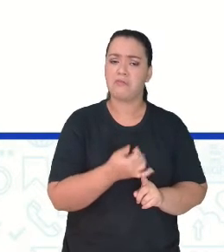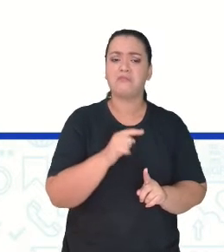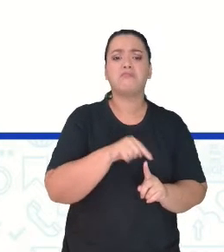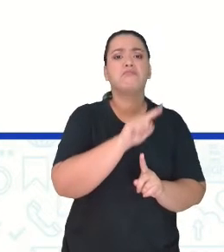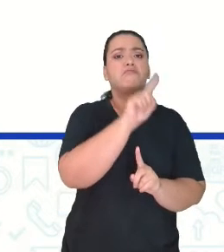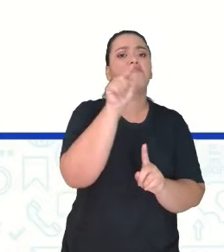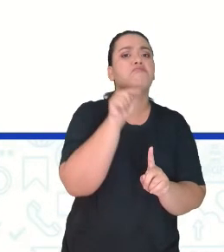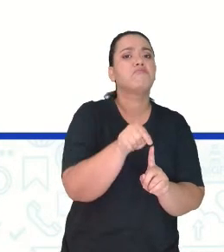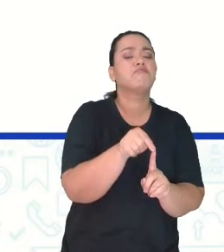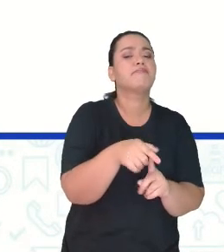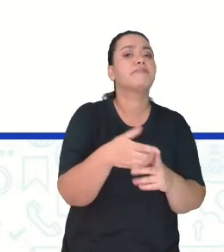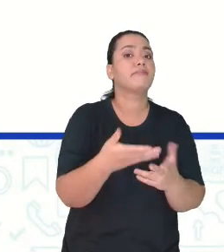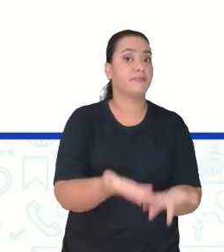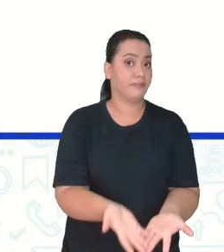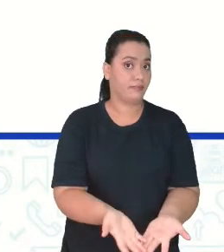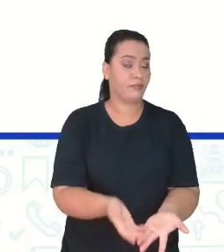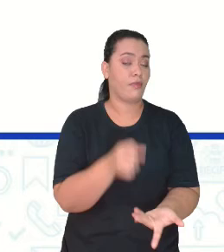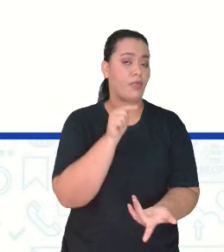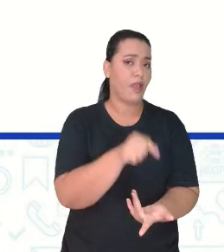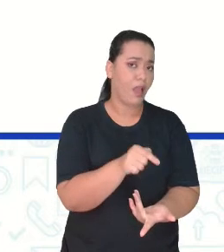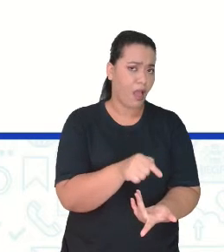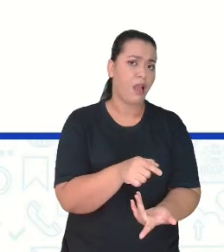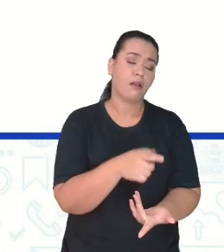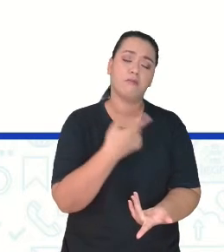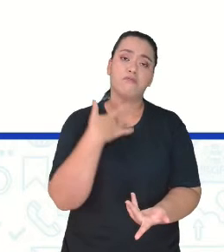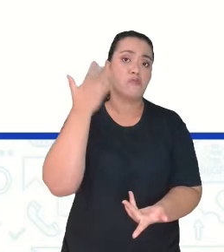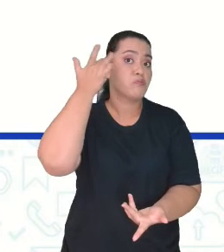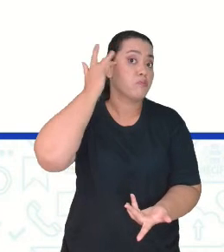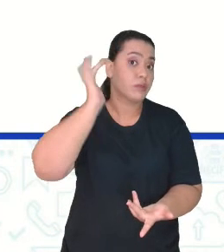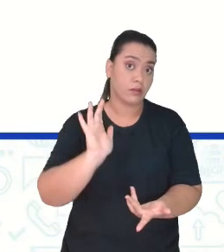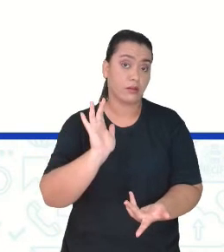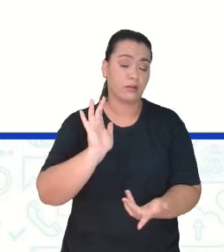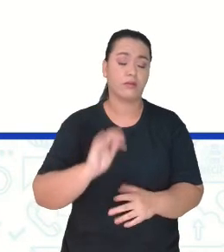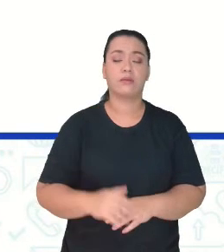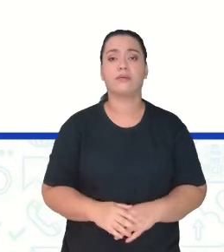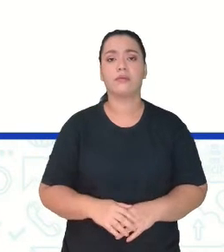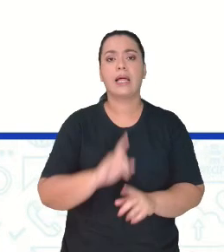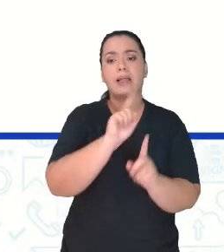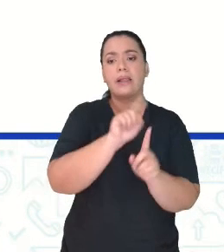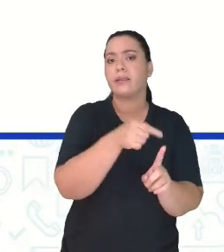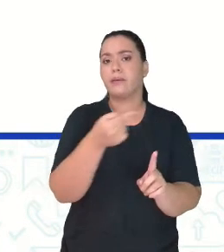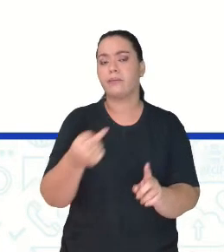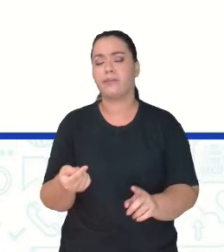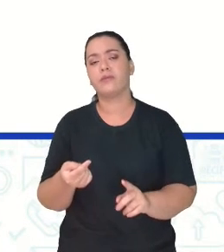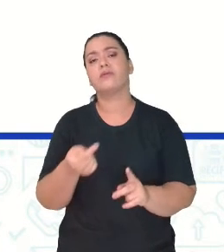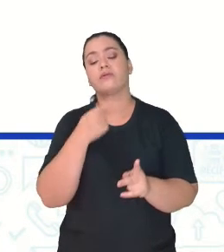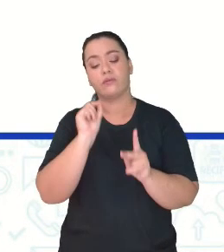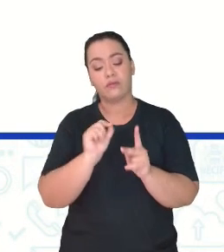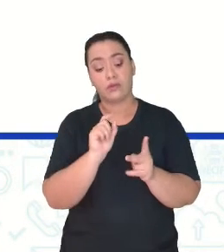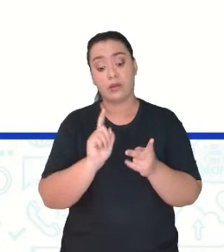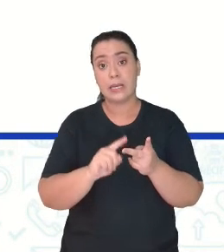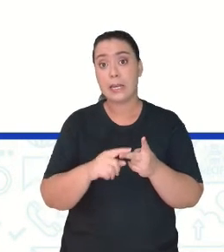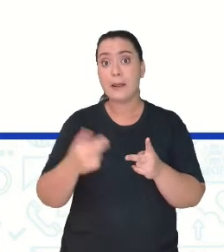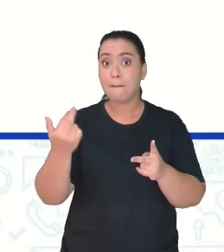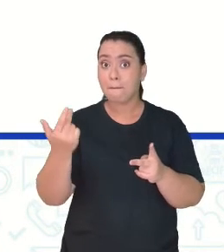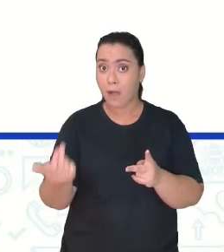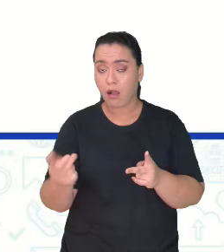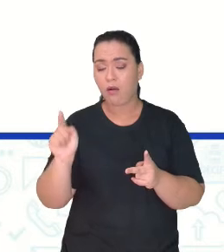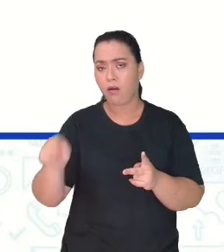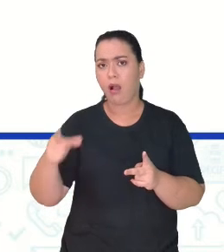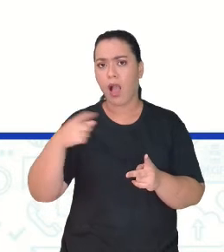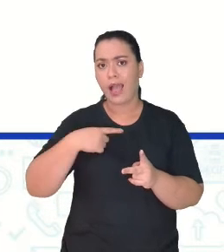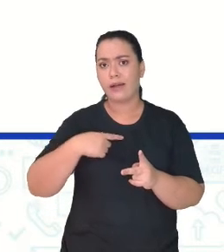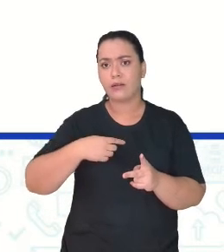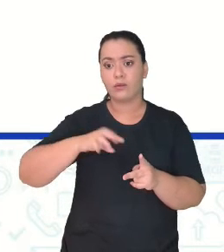seja, esse certo é um valor desconhecido, tá bom? Depois ele diz que o seu irmão tem o